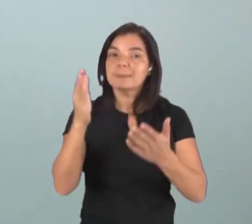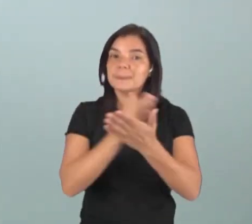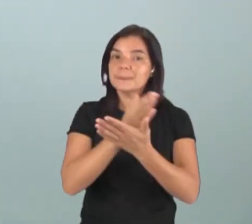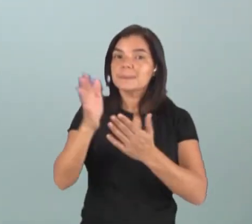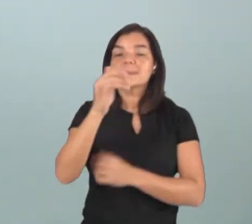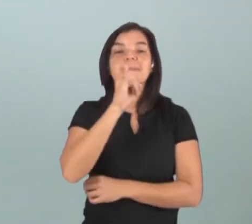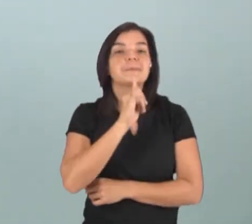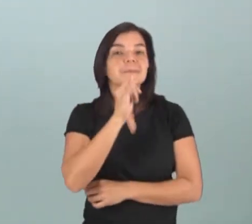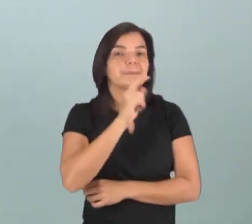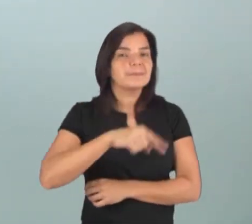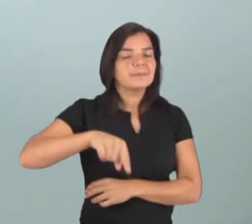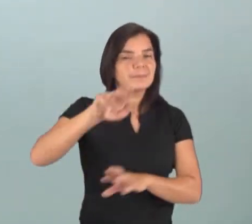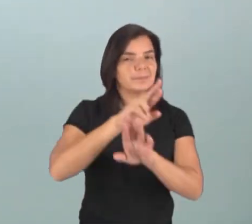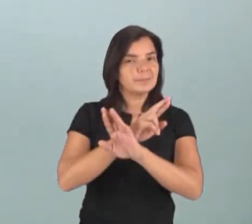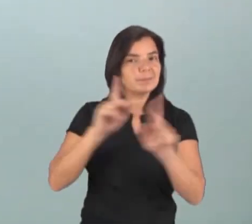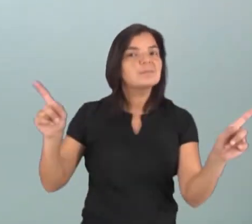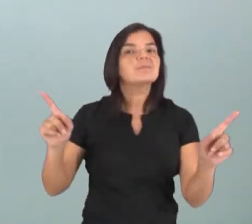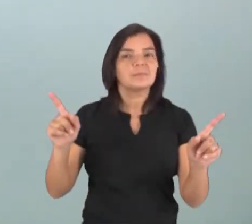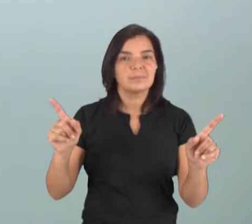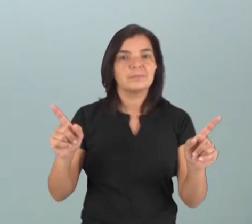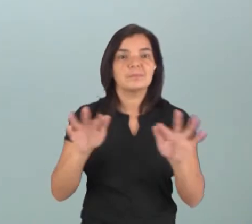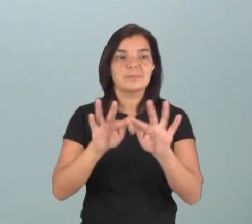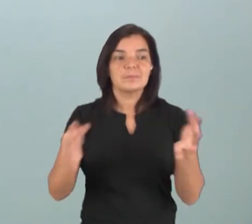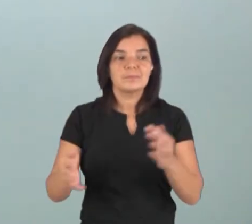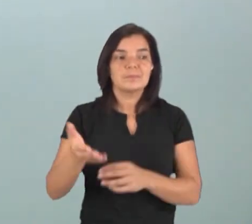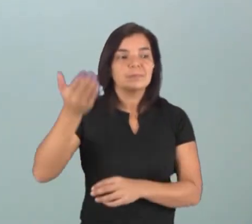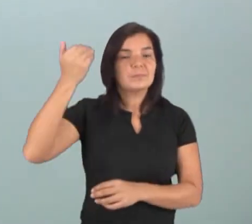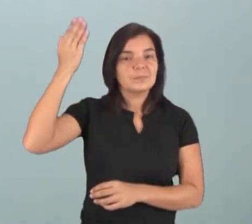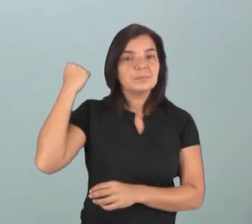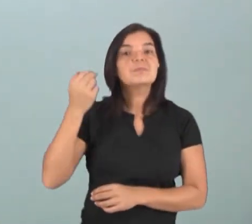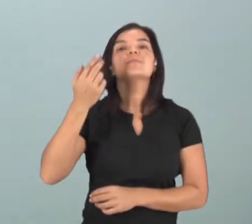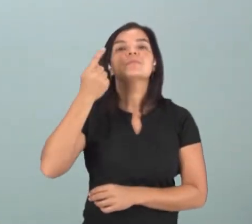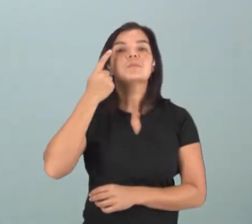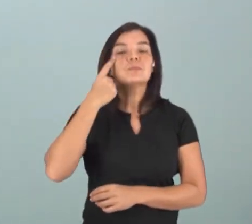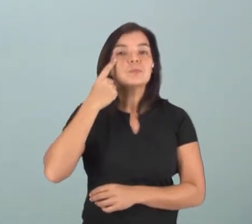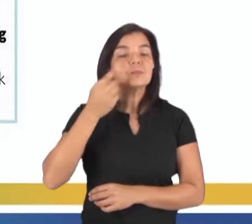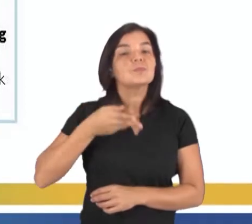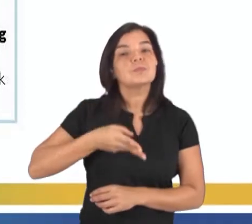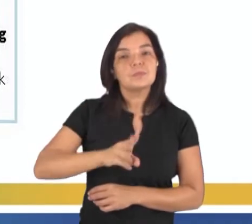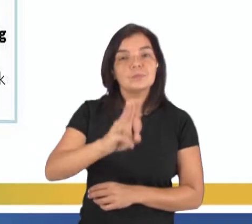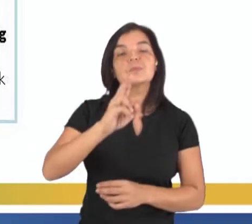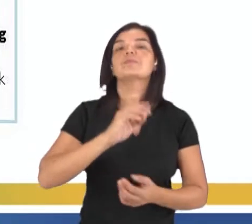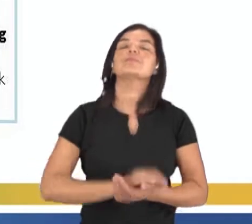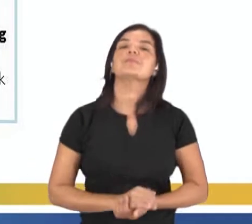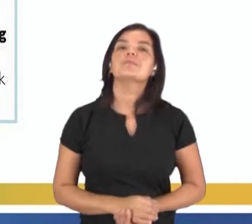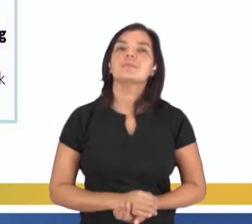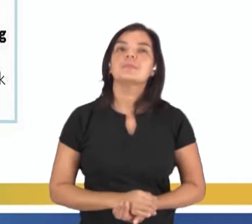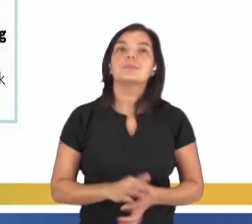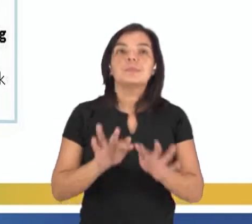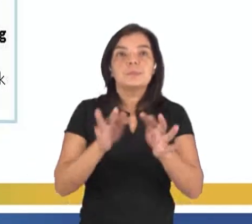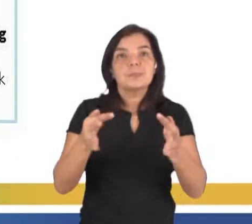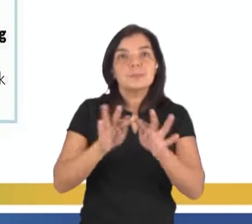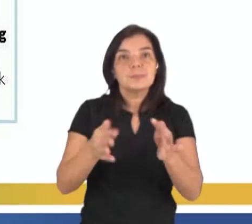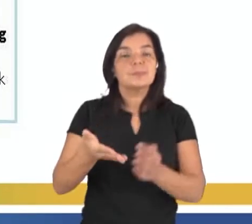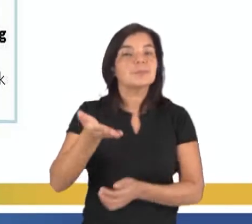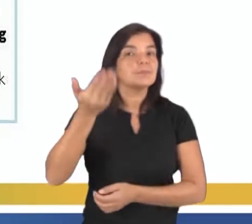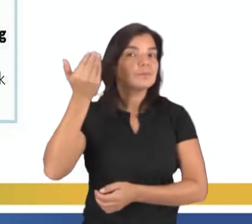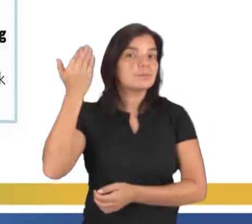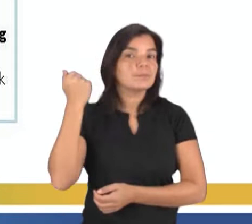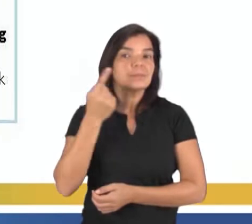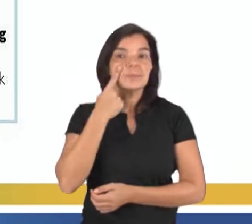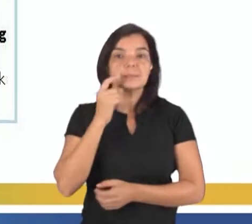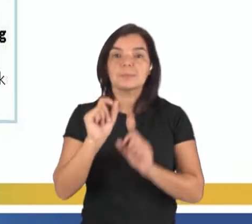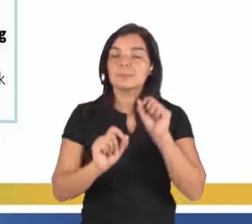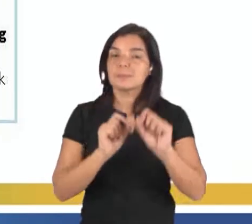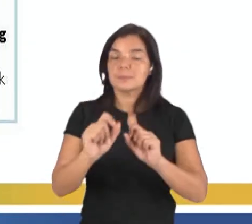alguns exemplos para vocês diferenciarem aí o simple past e o past continuous, ok? Então, lá no simple past, como vocês podem